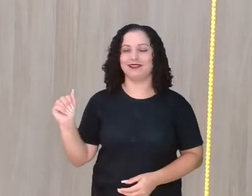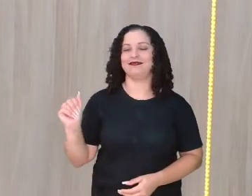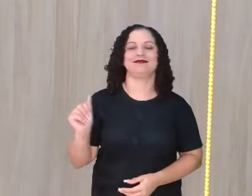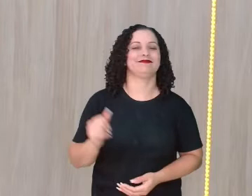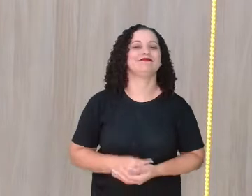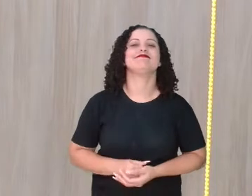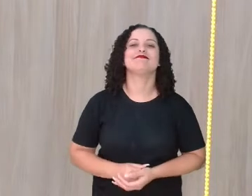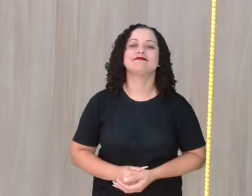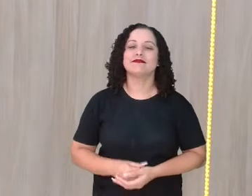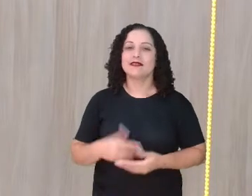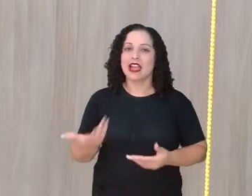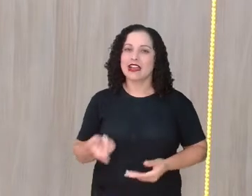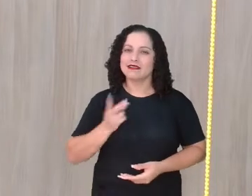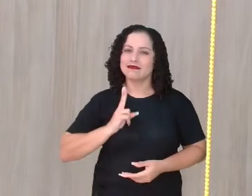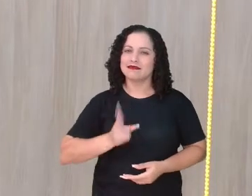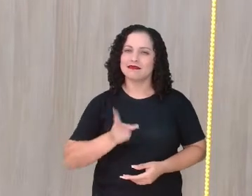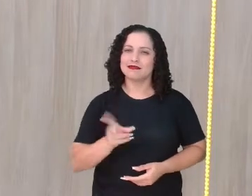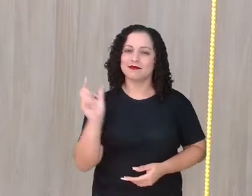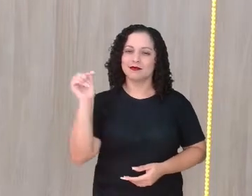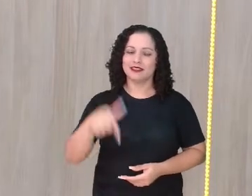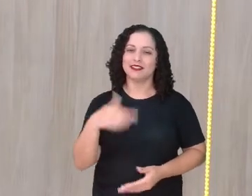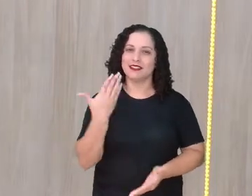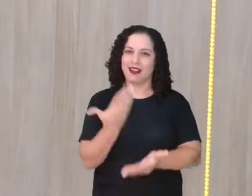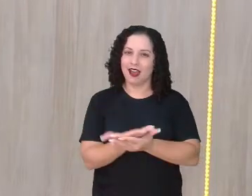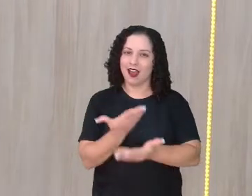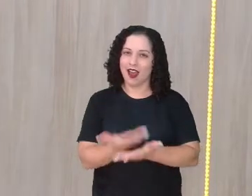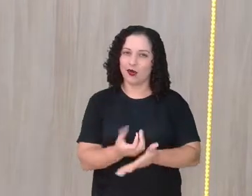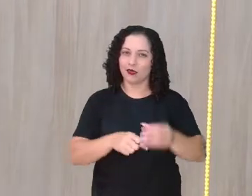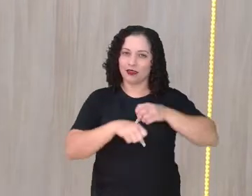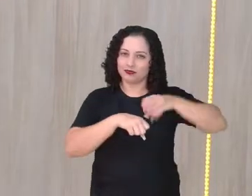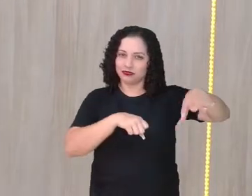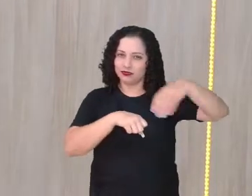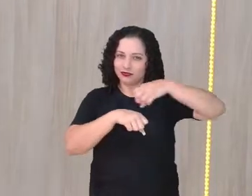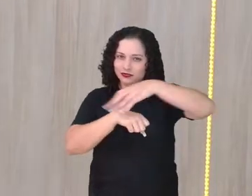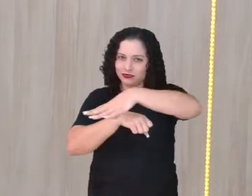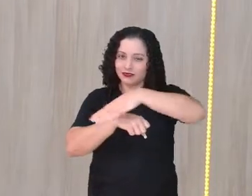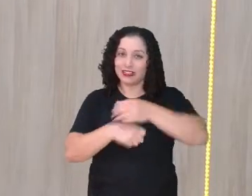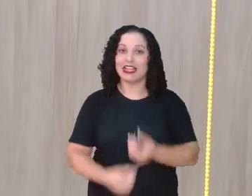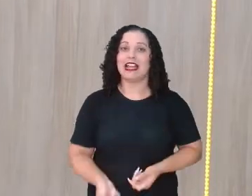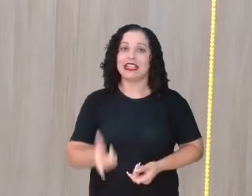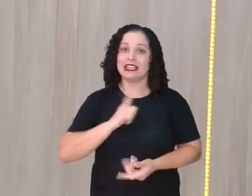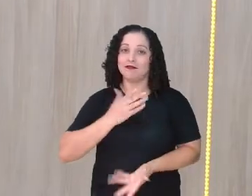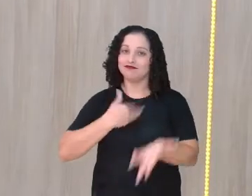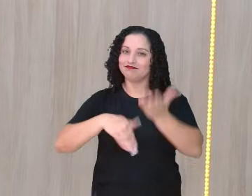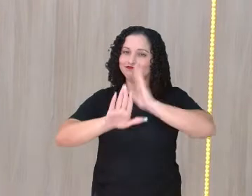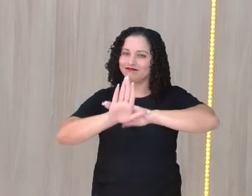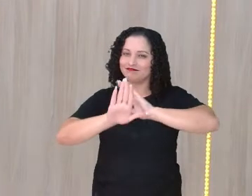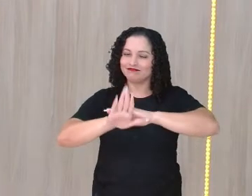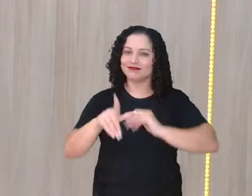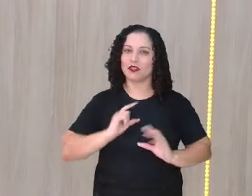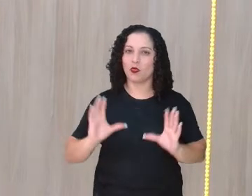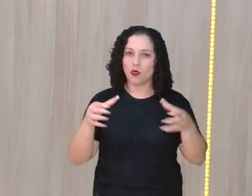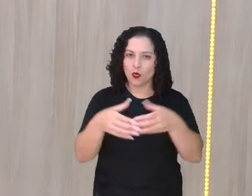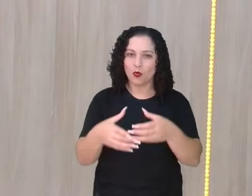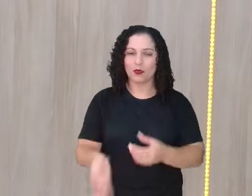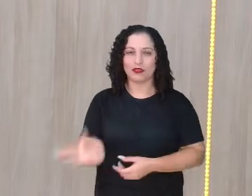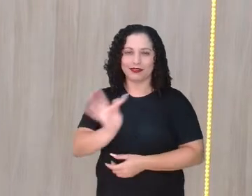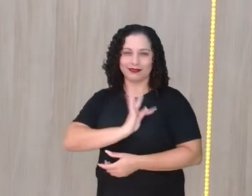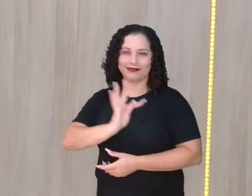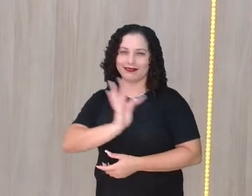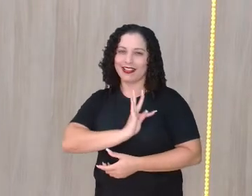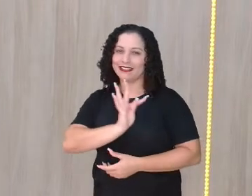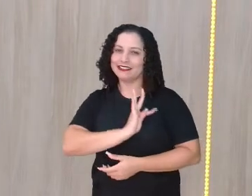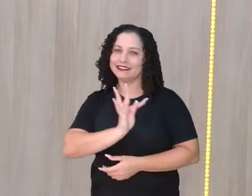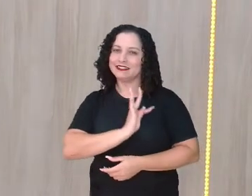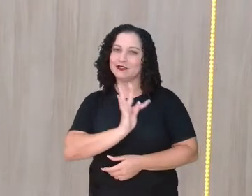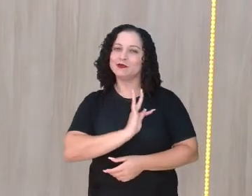sozinha. Porque para que essa aula chegue até você, existe uma equipe muito empenhada. Não é, Billy? A começar